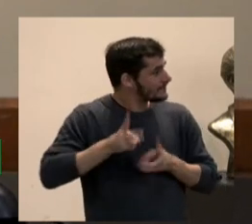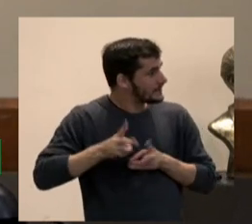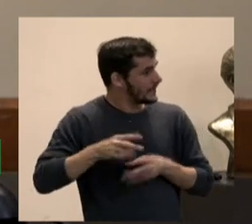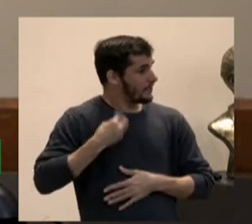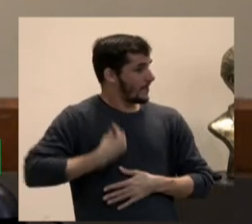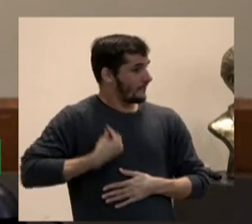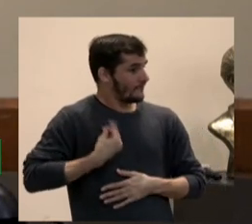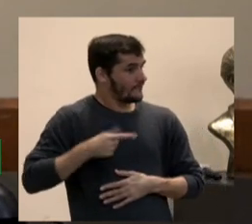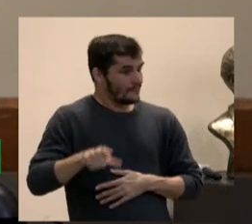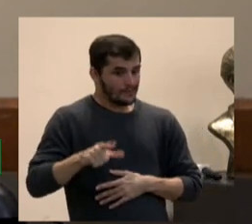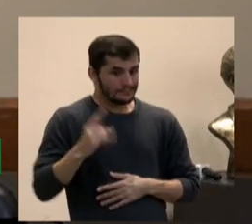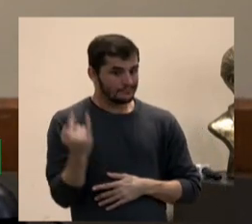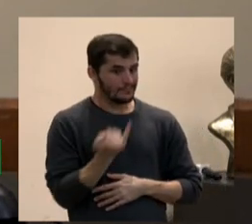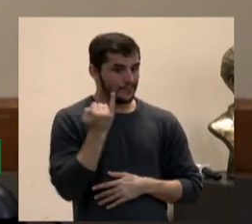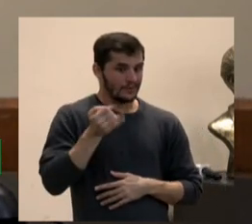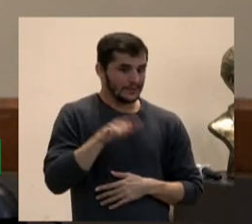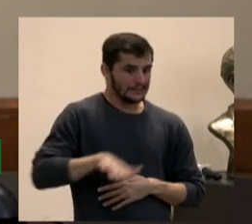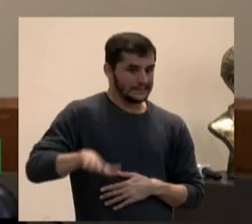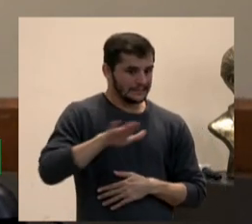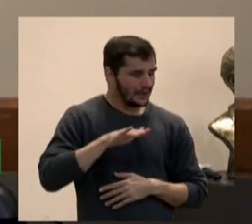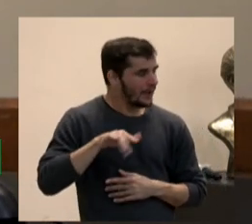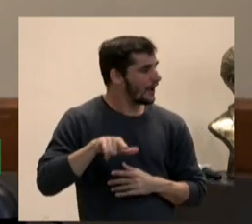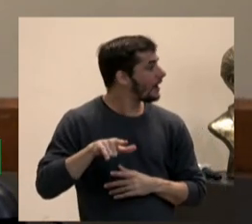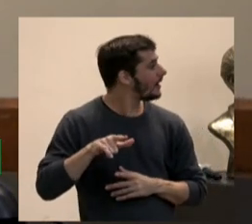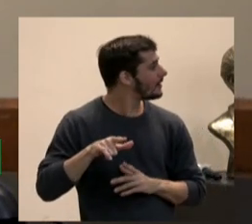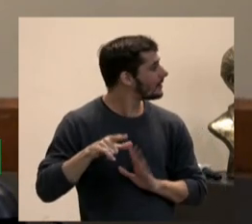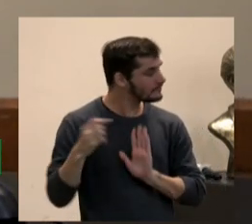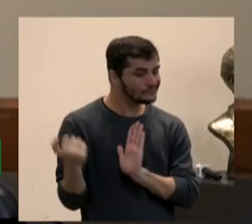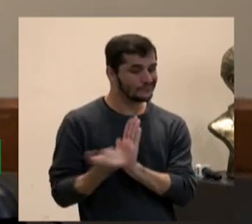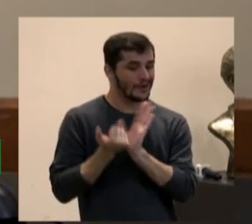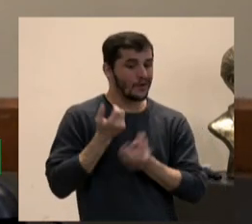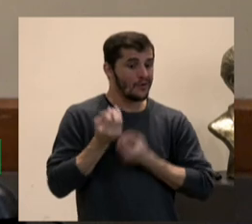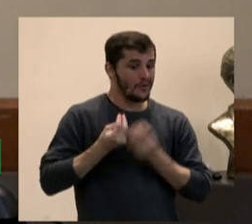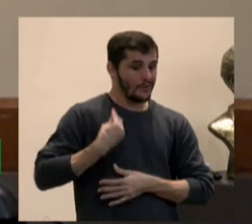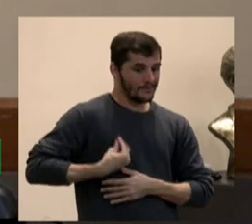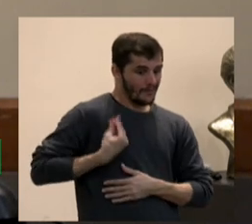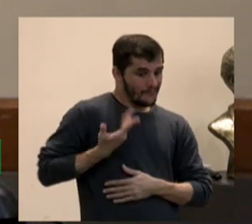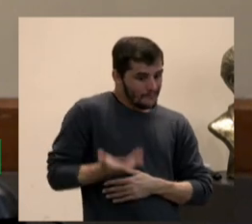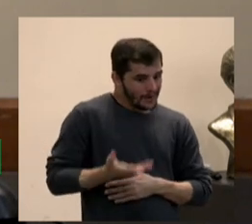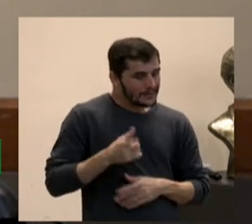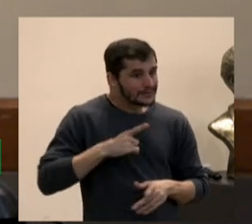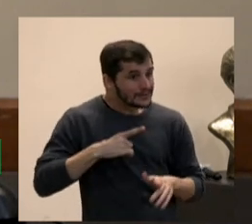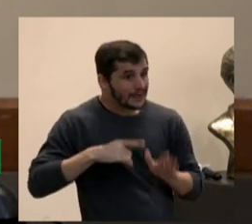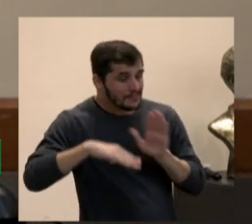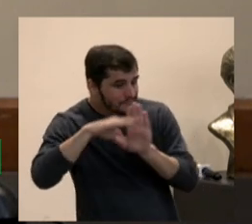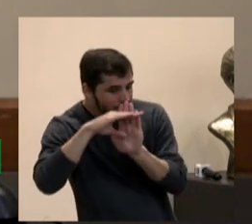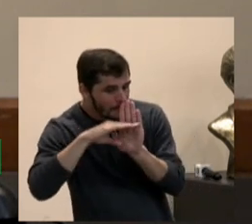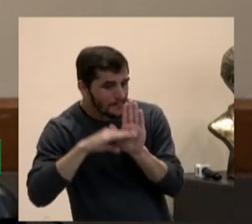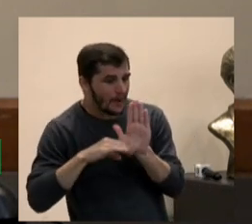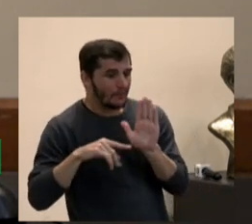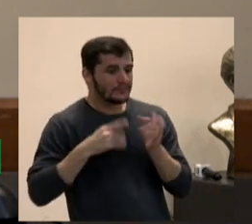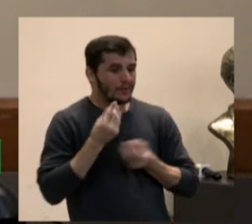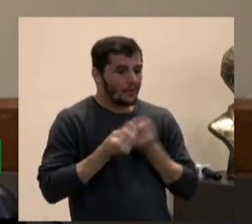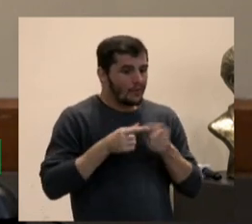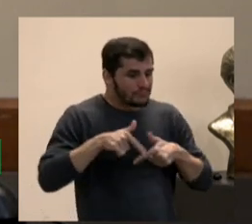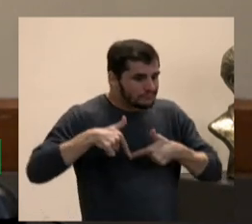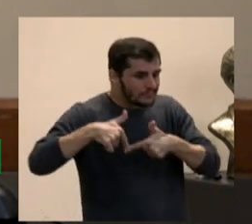uma figura bastante importante, emblemática, né, no sentido de pautar e de lutar